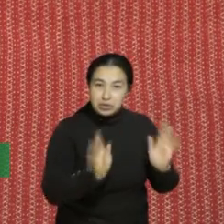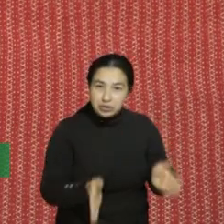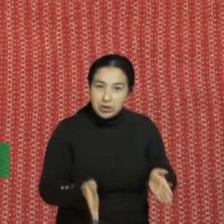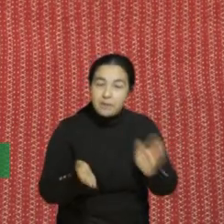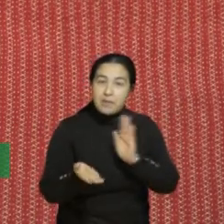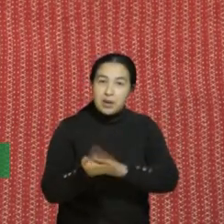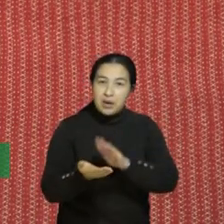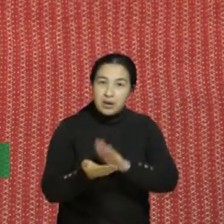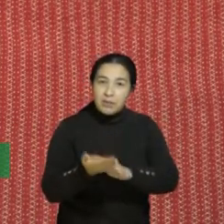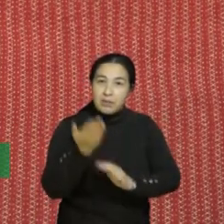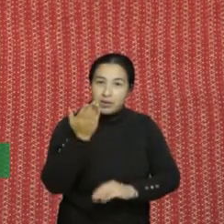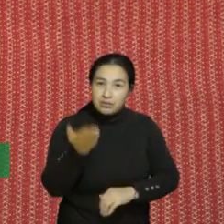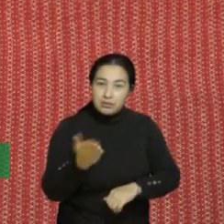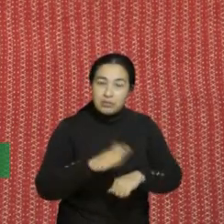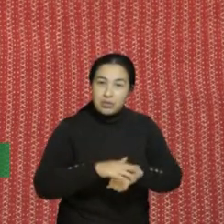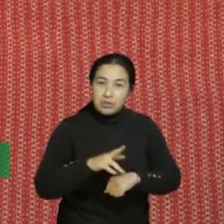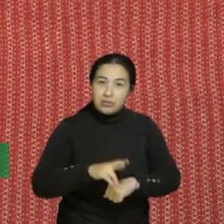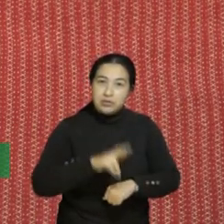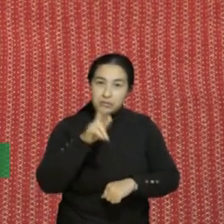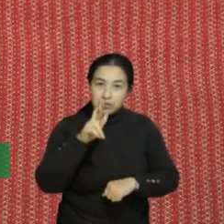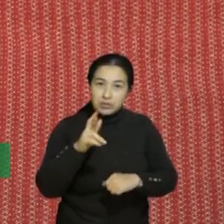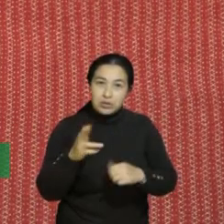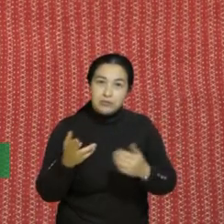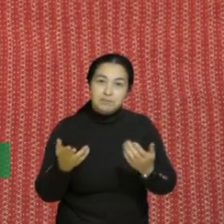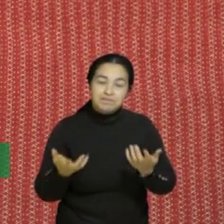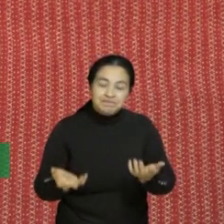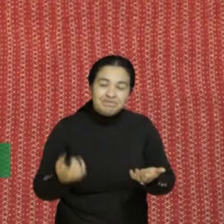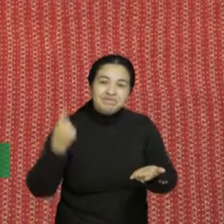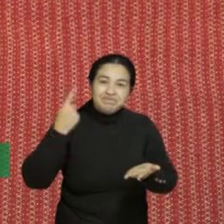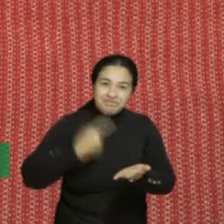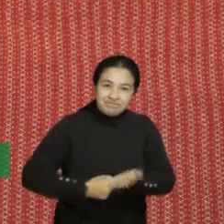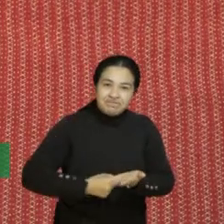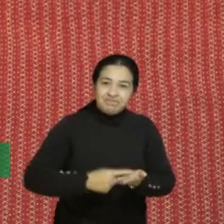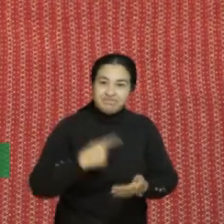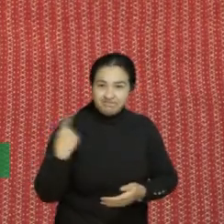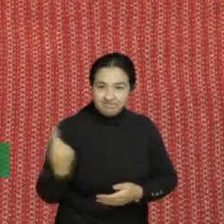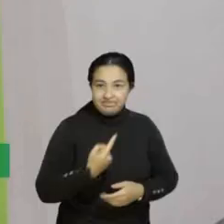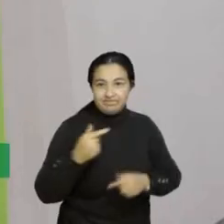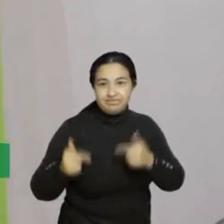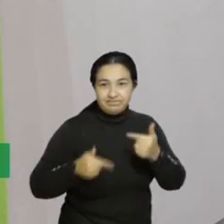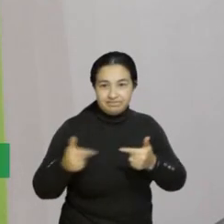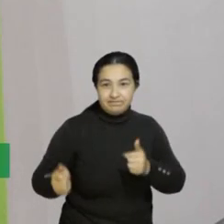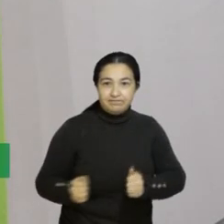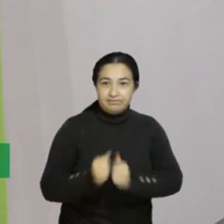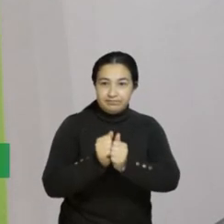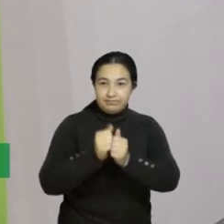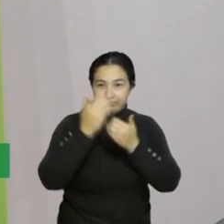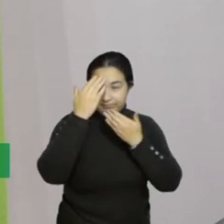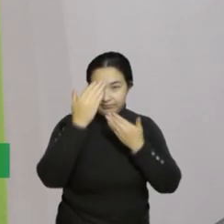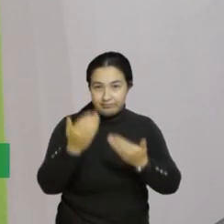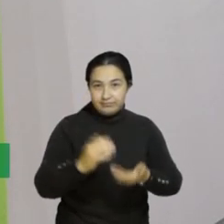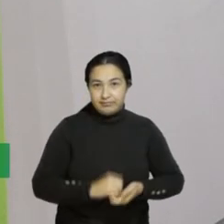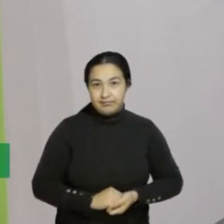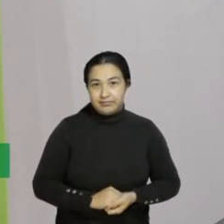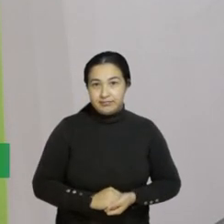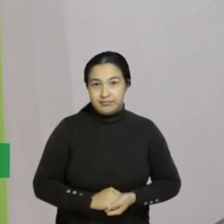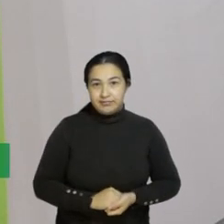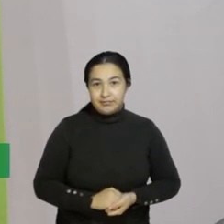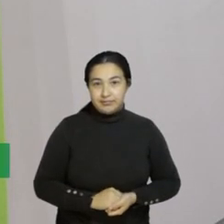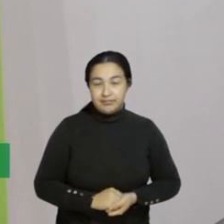ação, né? E conte sempre conosco, estamos juntos. Obrigado. Questão de ordem, senhor